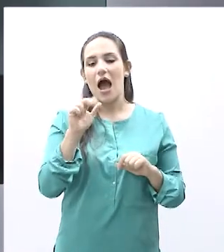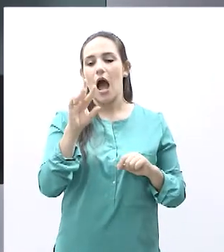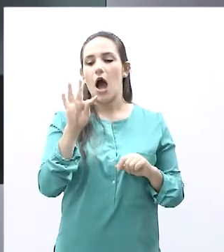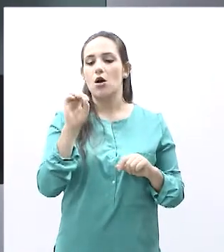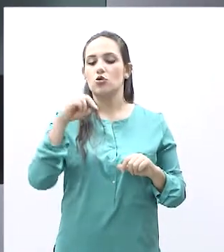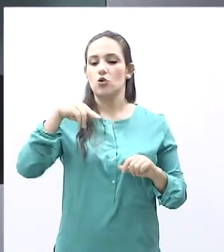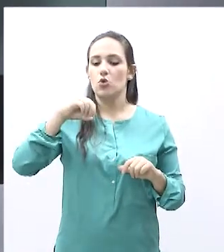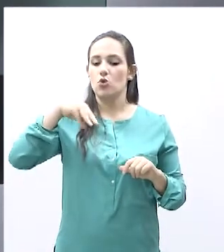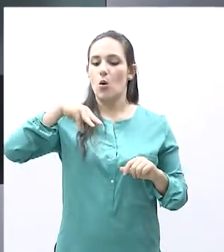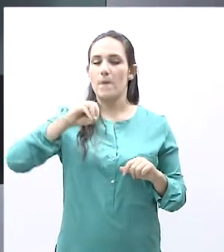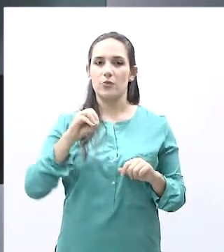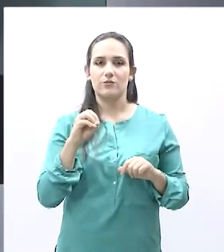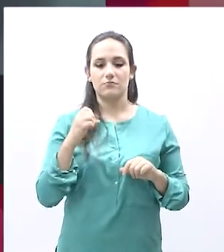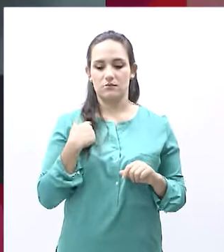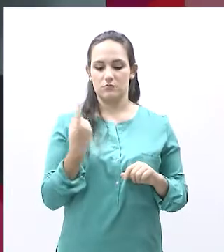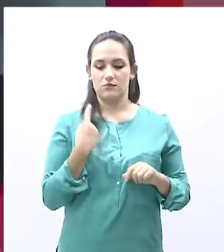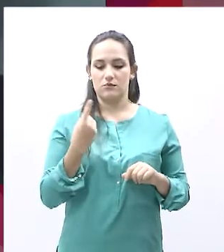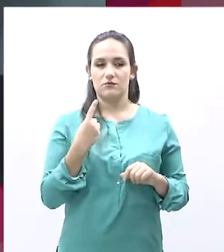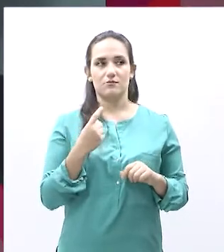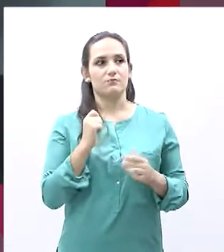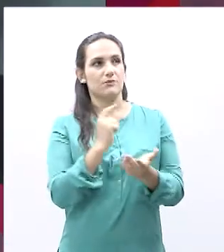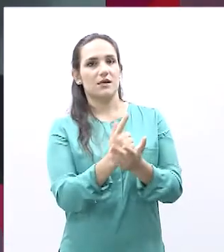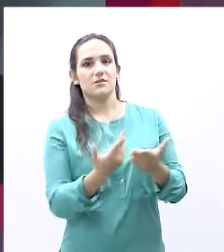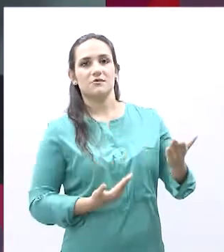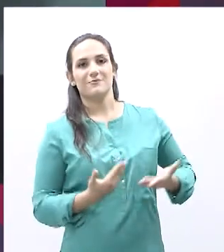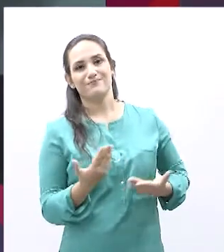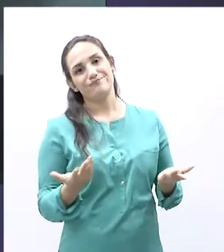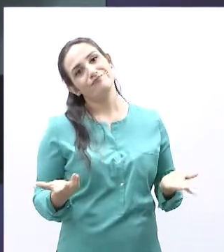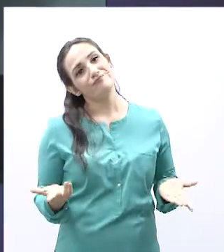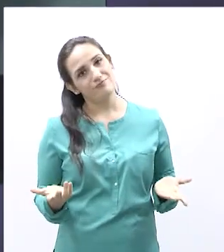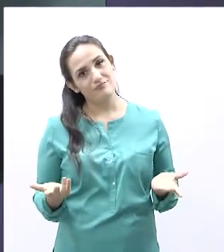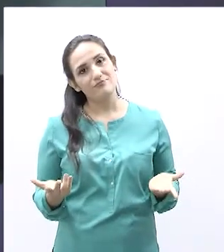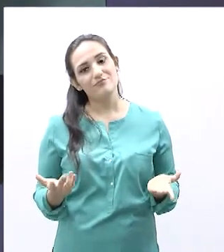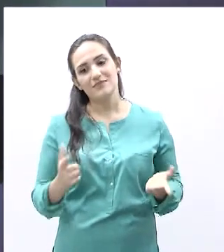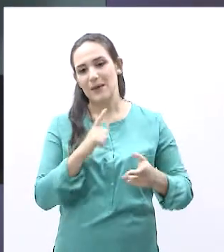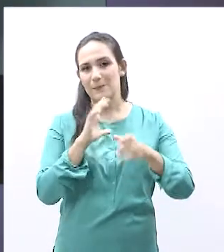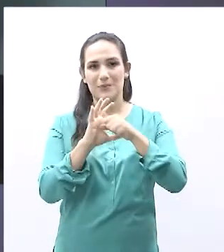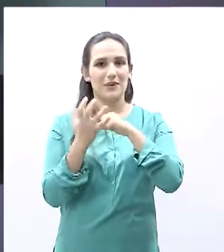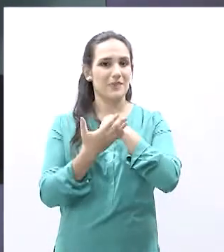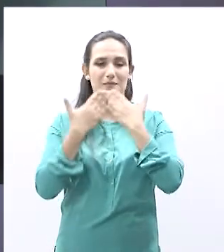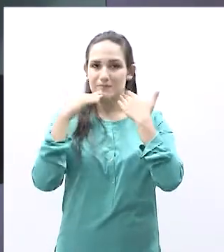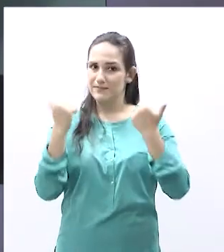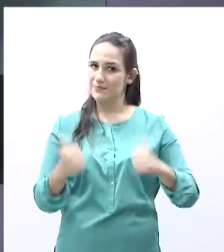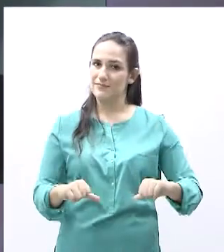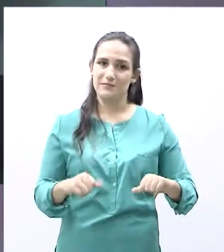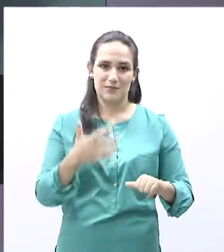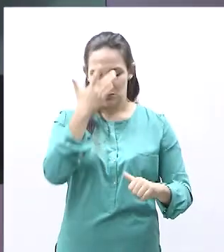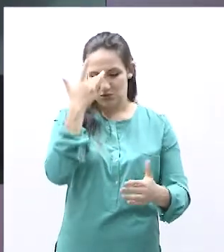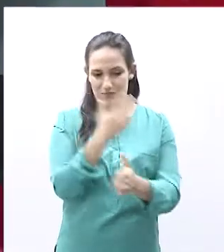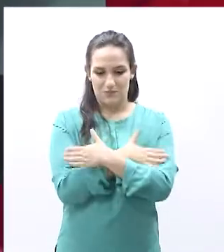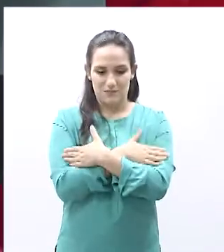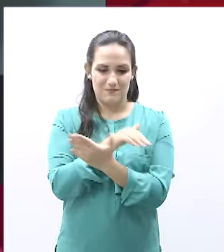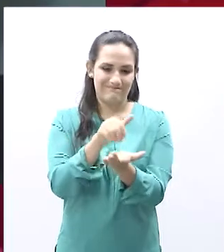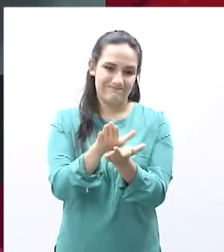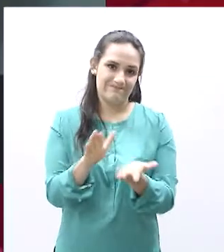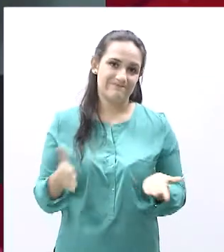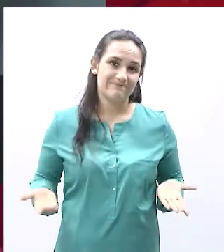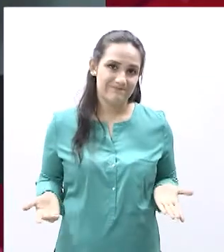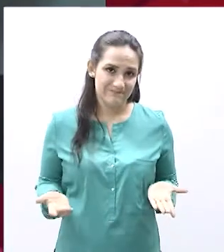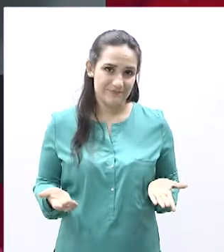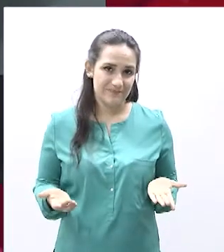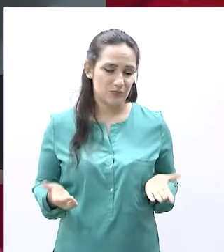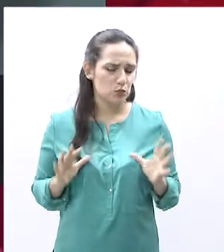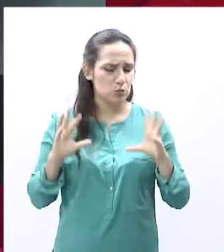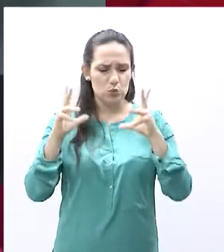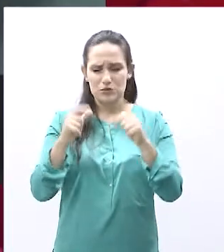autônomo. A gente tem, por exemplo, e a gente teve a pandemia que fez com que muita gente perdesse emprego e renda, enfim,